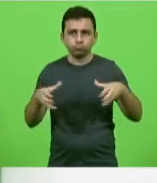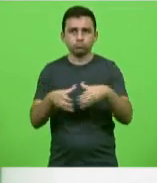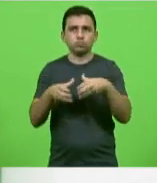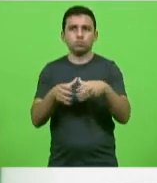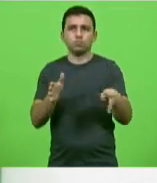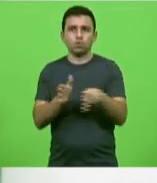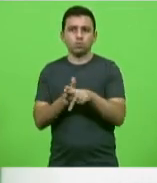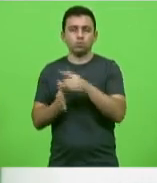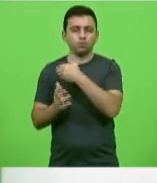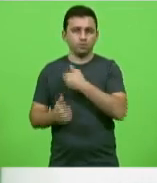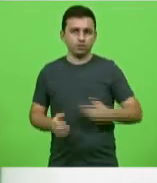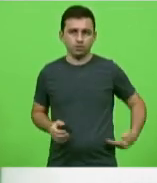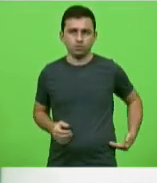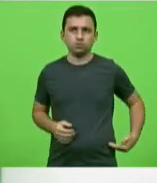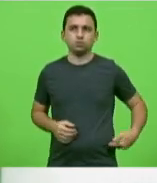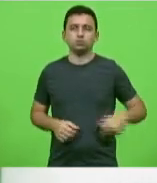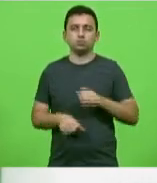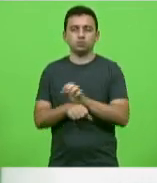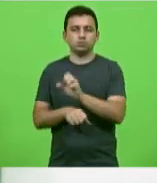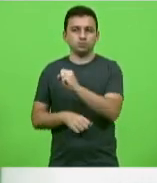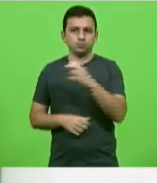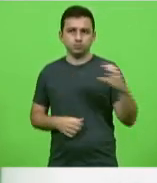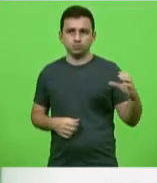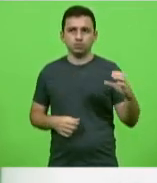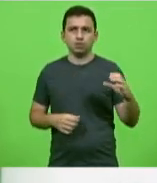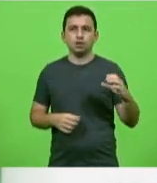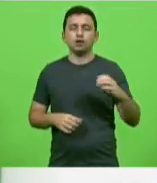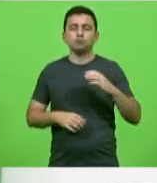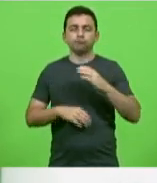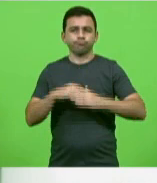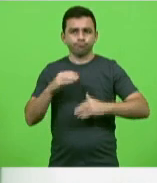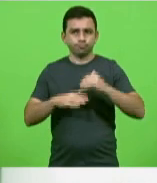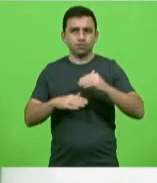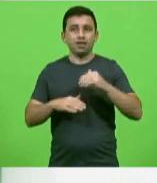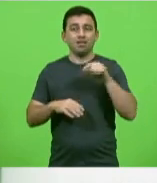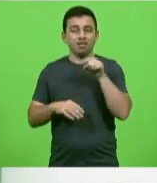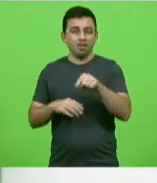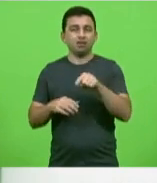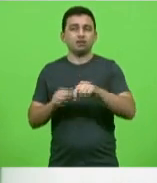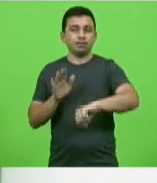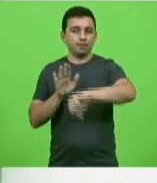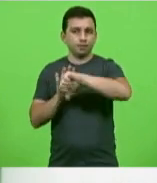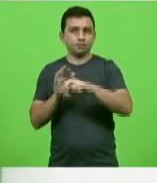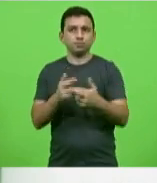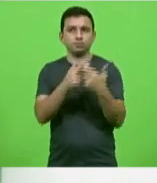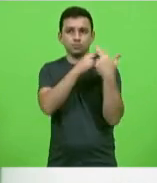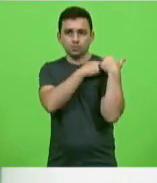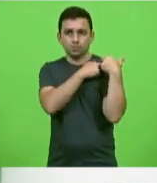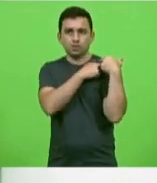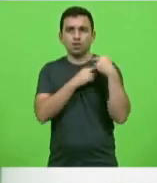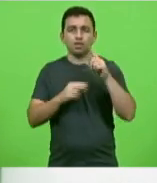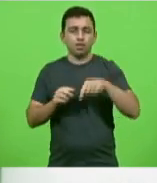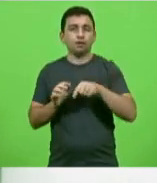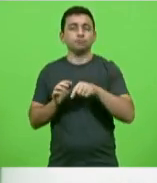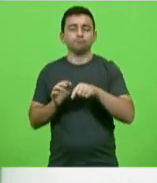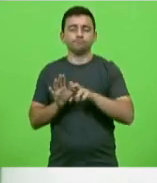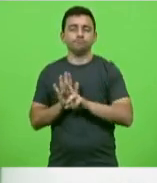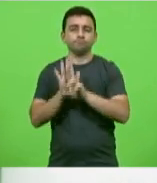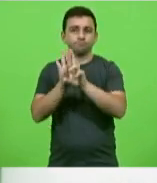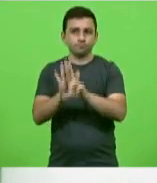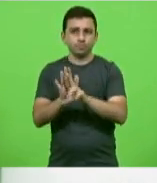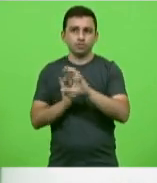Santa Catarina, Carlos Moisés da Silva, pela suposta prática dos crimes de responsabilidade que são objeto da